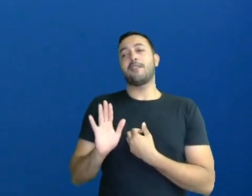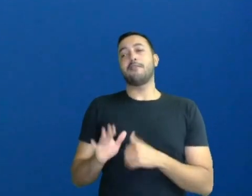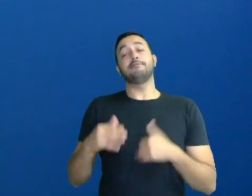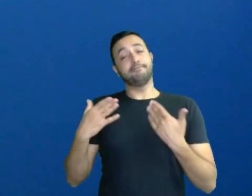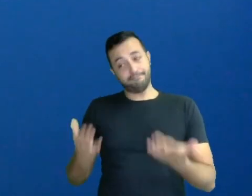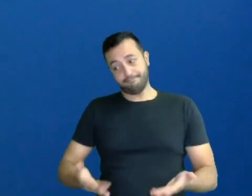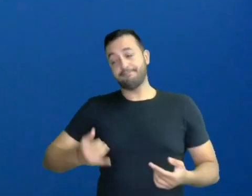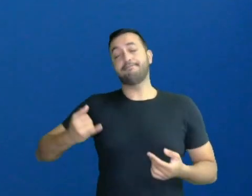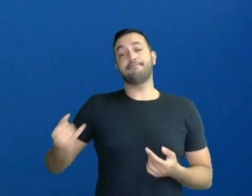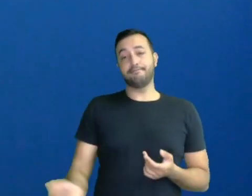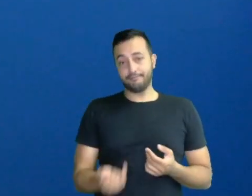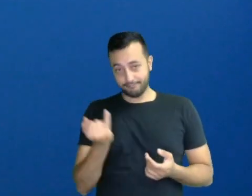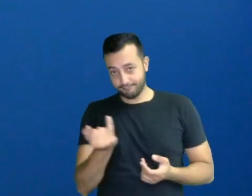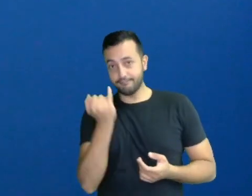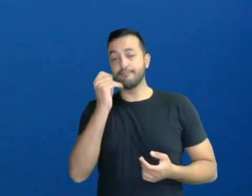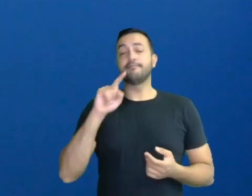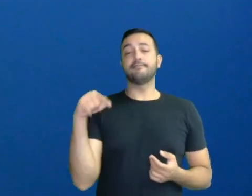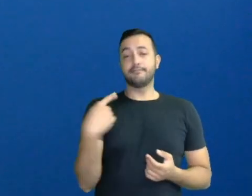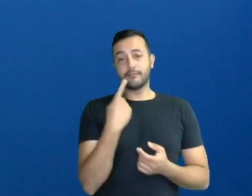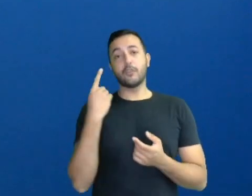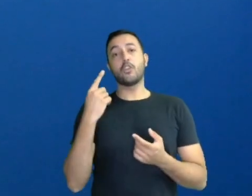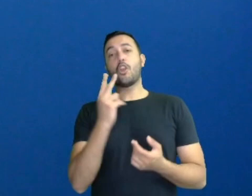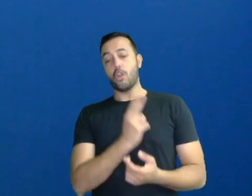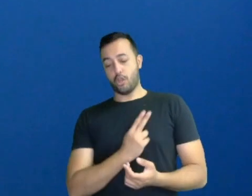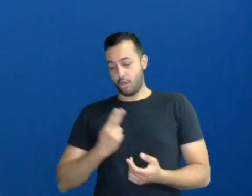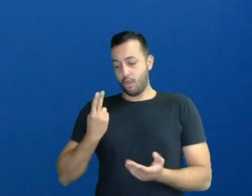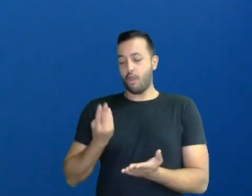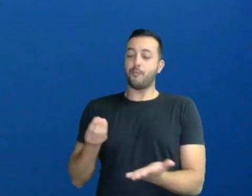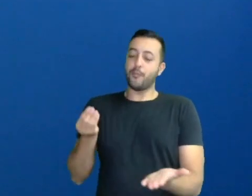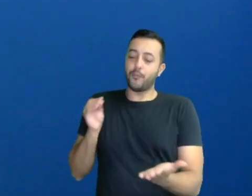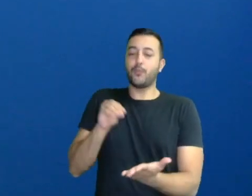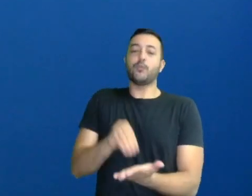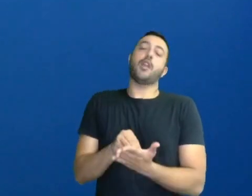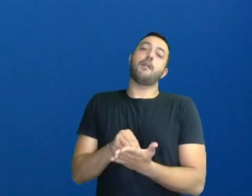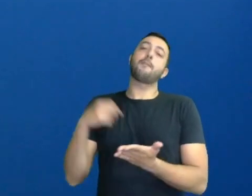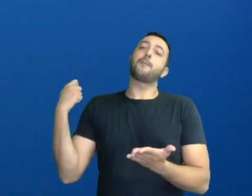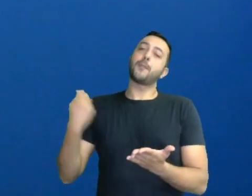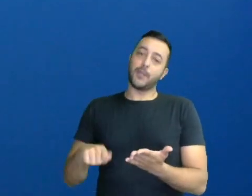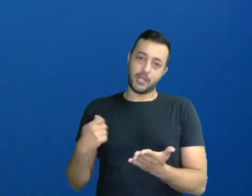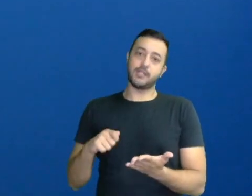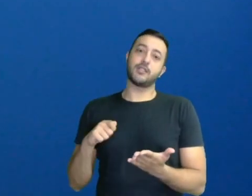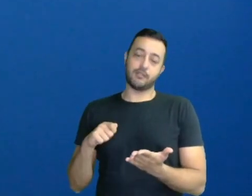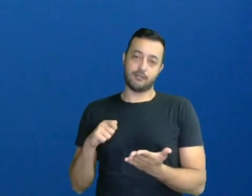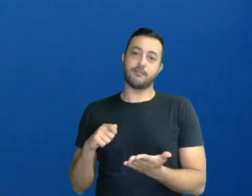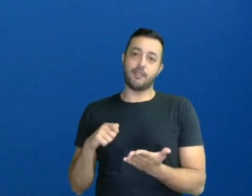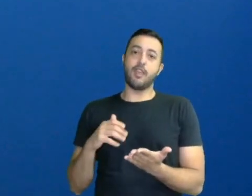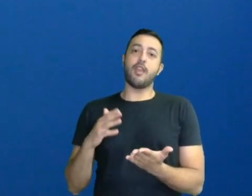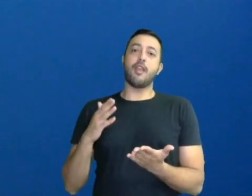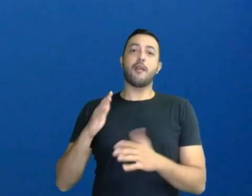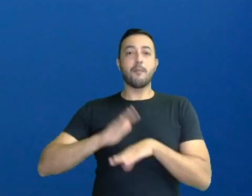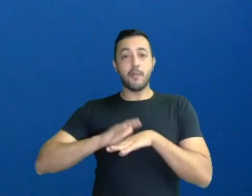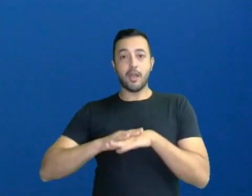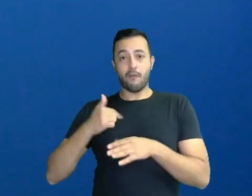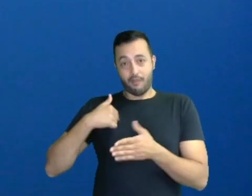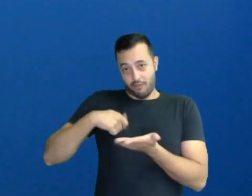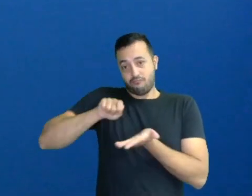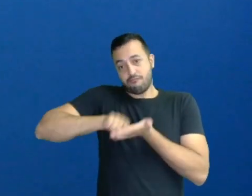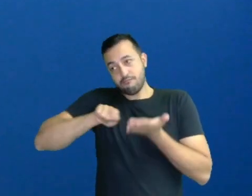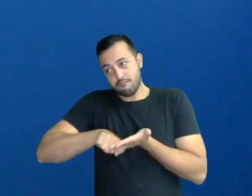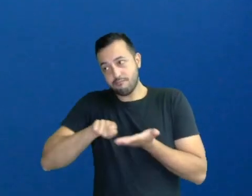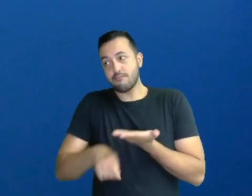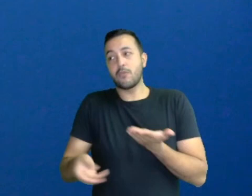então é muito importante que a gente se identifique né que a gente diga que a gente que está escrevendo